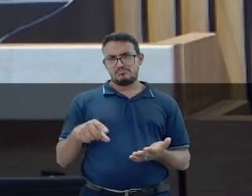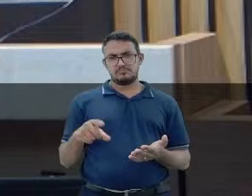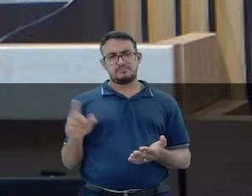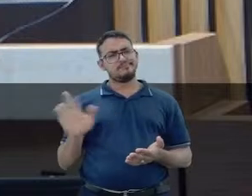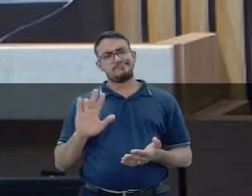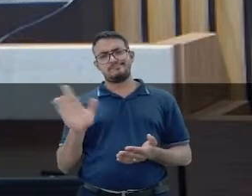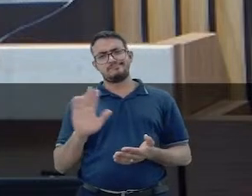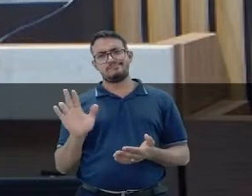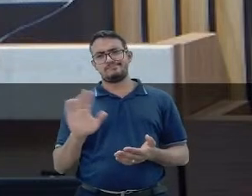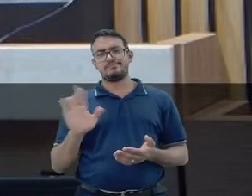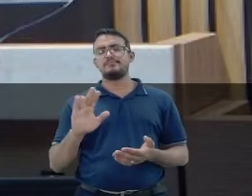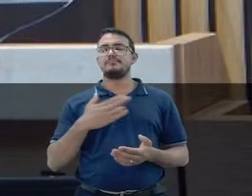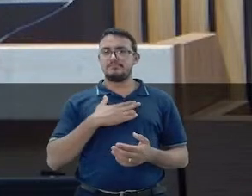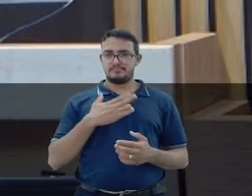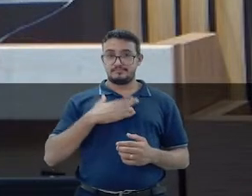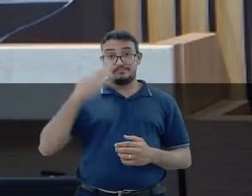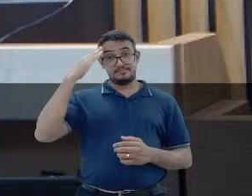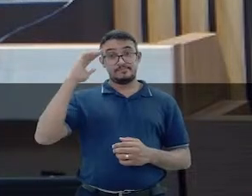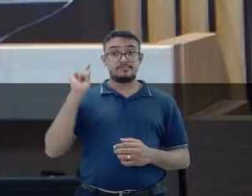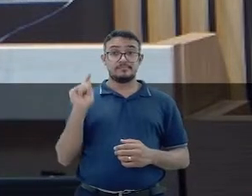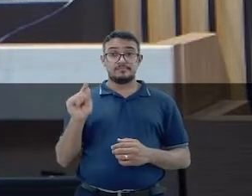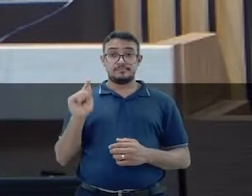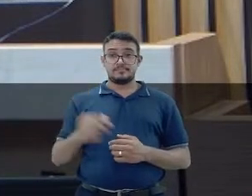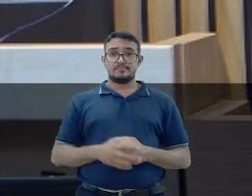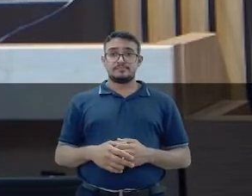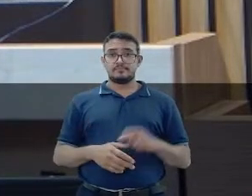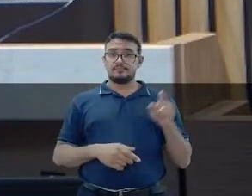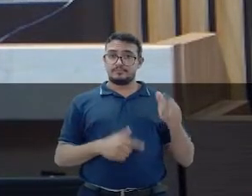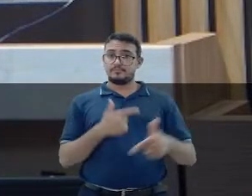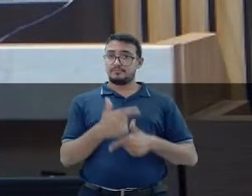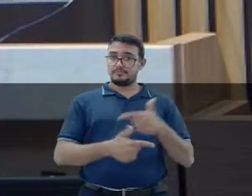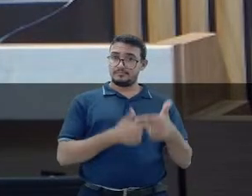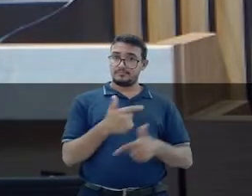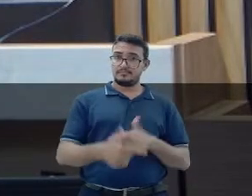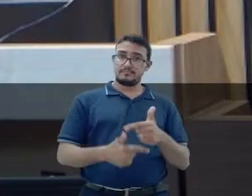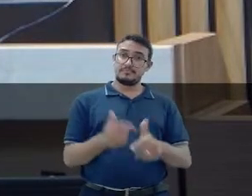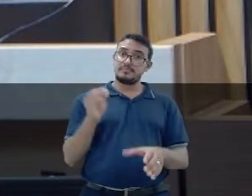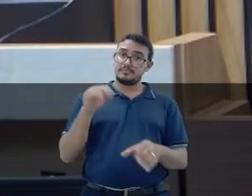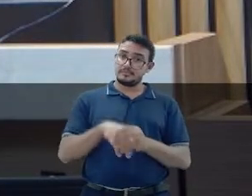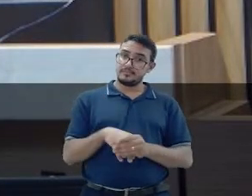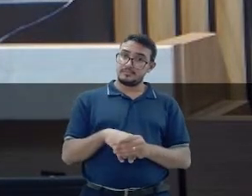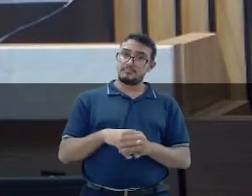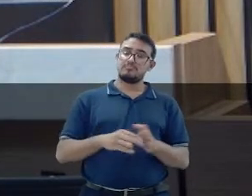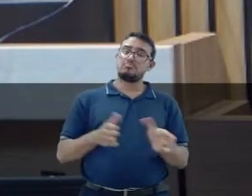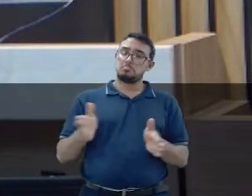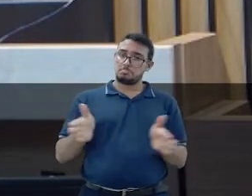que essas funções, se realizadas dentro da mesma jornada de trabalho,